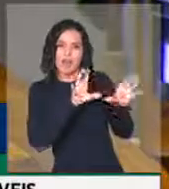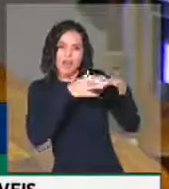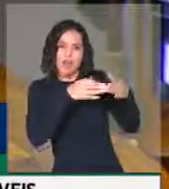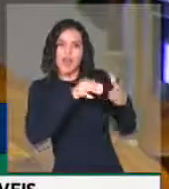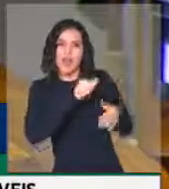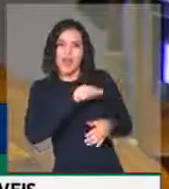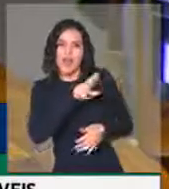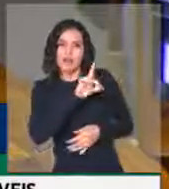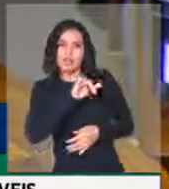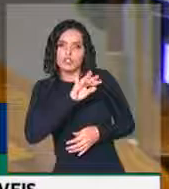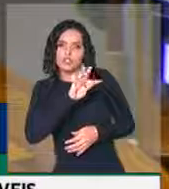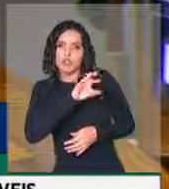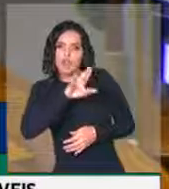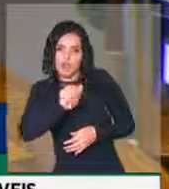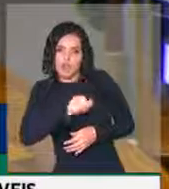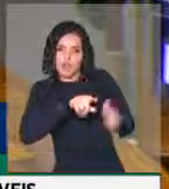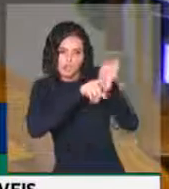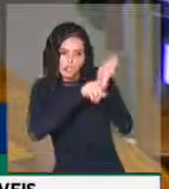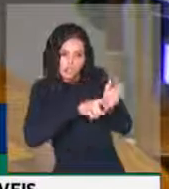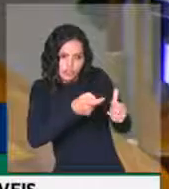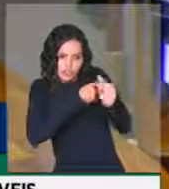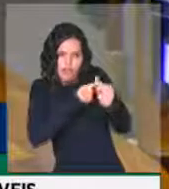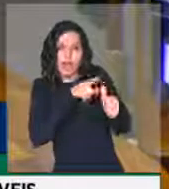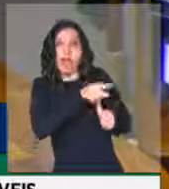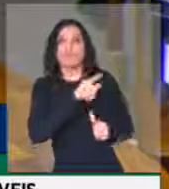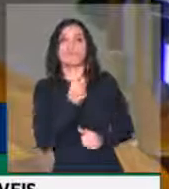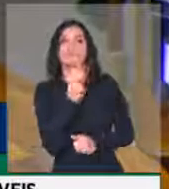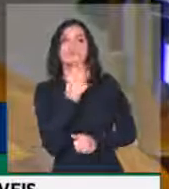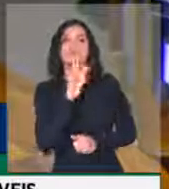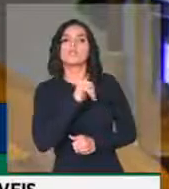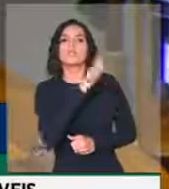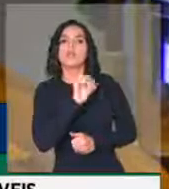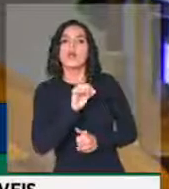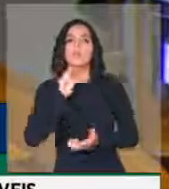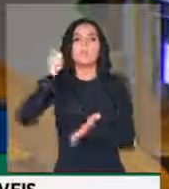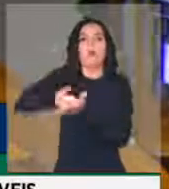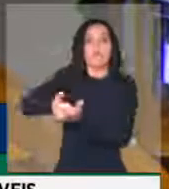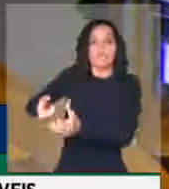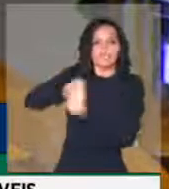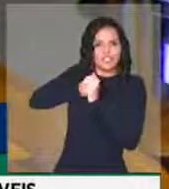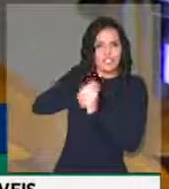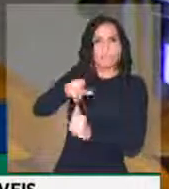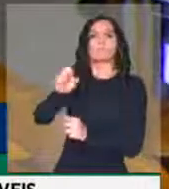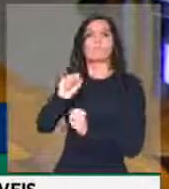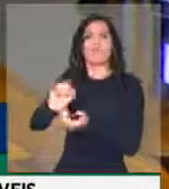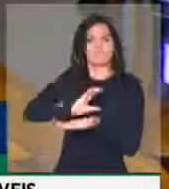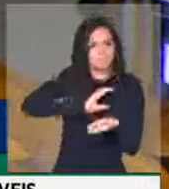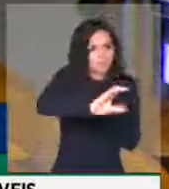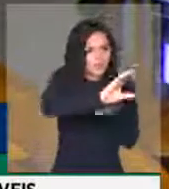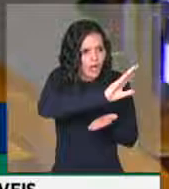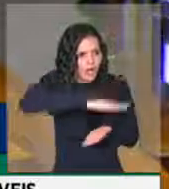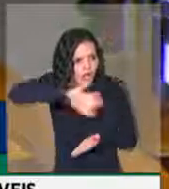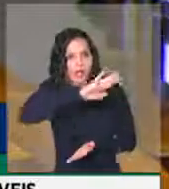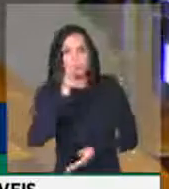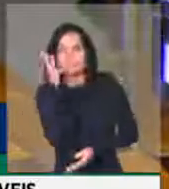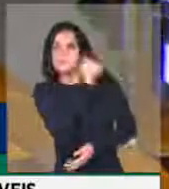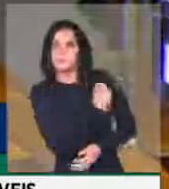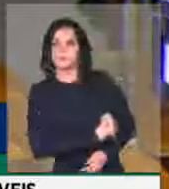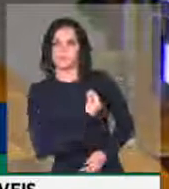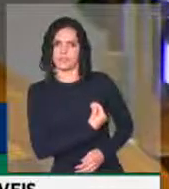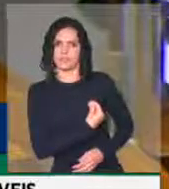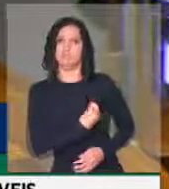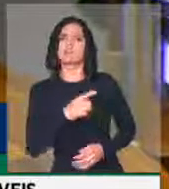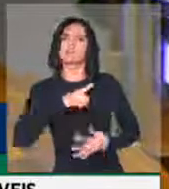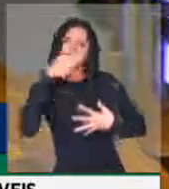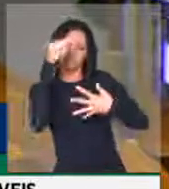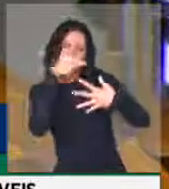Auditoria Cidadã, garantir que 1 trilhão de reais que por ano vai para a dívida pública seja destinado para salvar vidas. Ou seja, nós temos